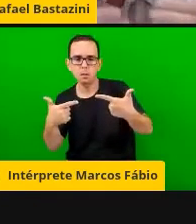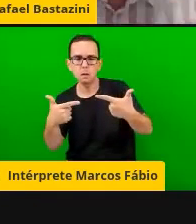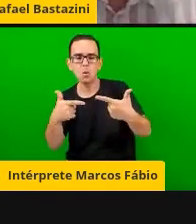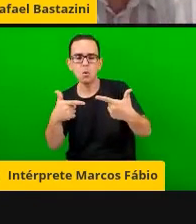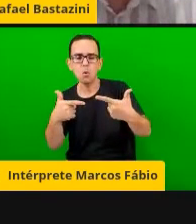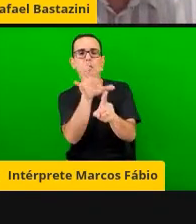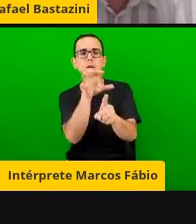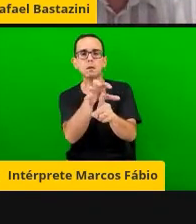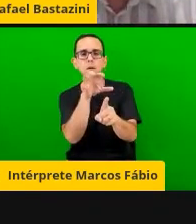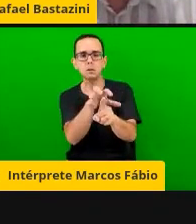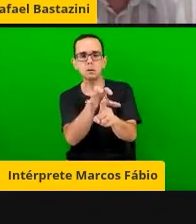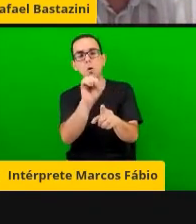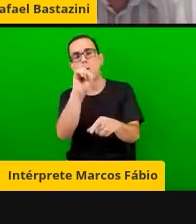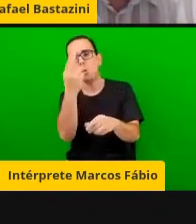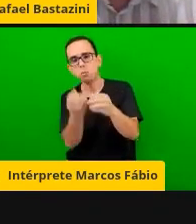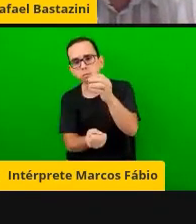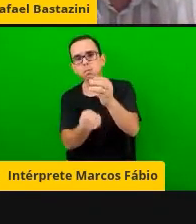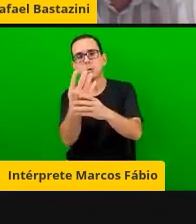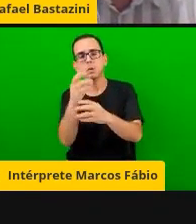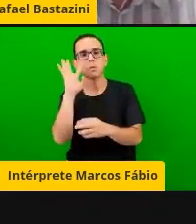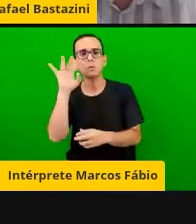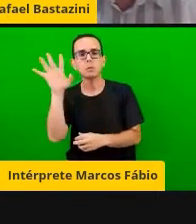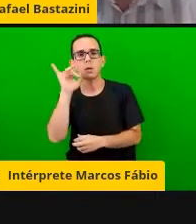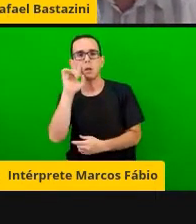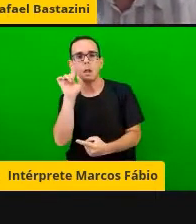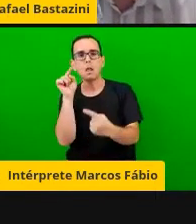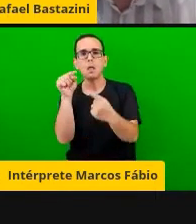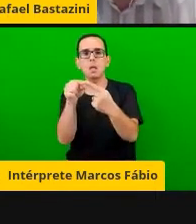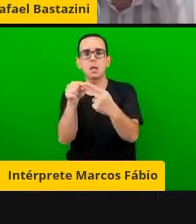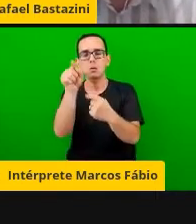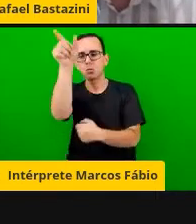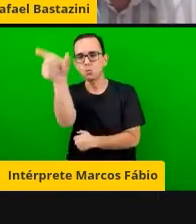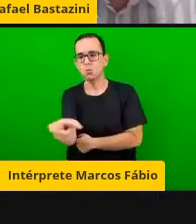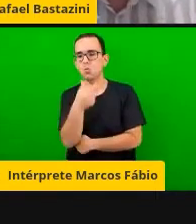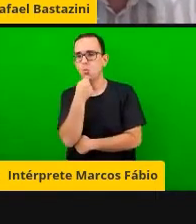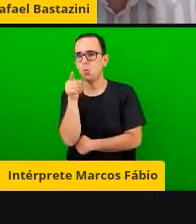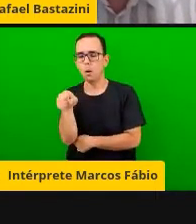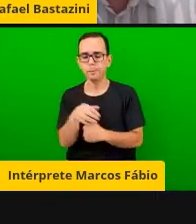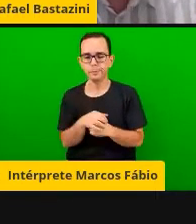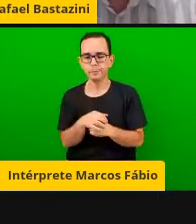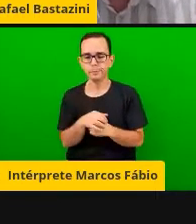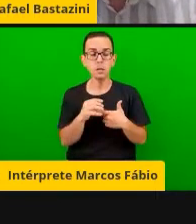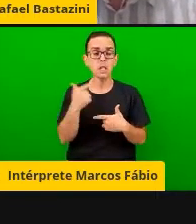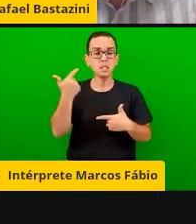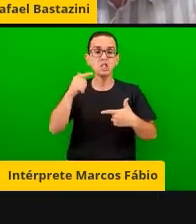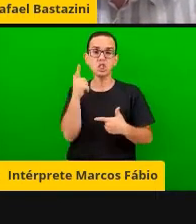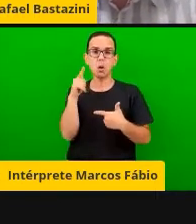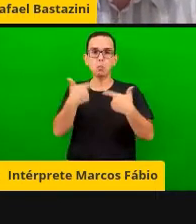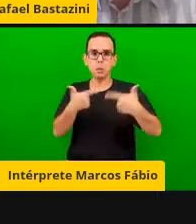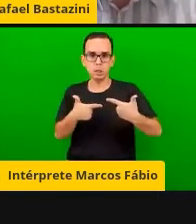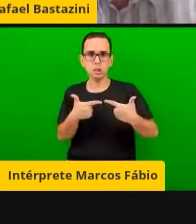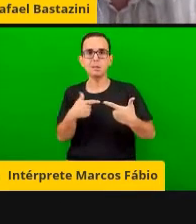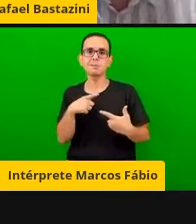ou fundamentada pelas teorias do Hatzel. E na geopolítica, a gente vai ter, então, dois pilares principais, né?